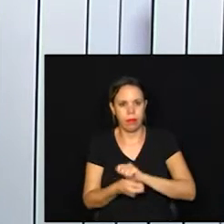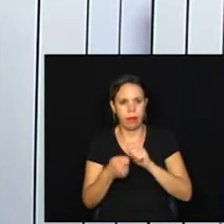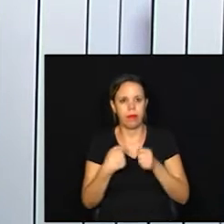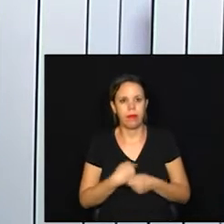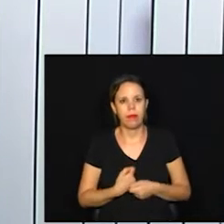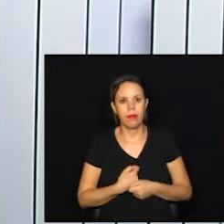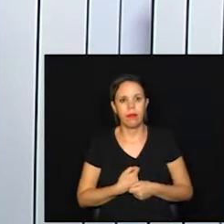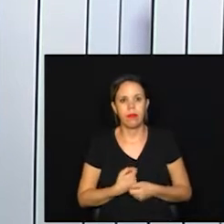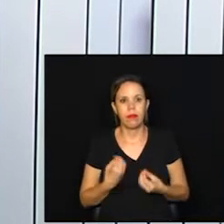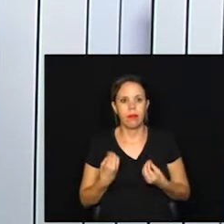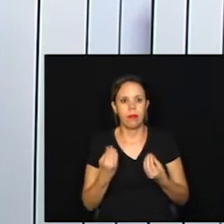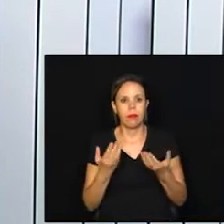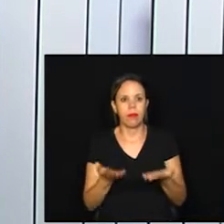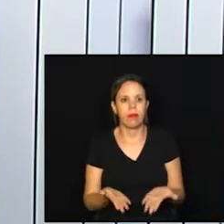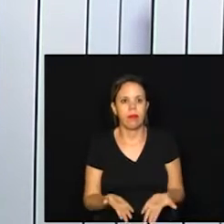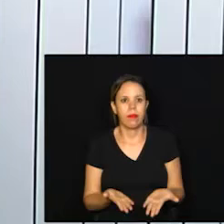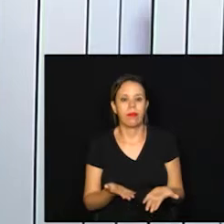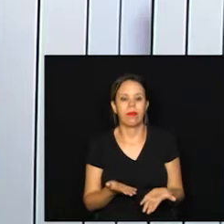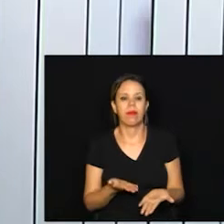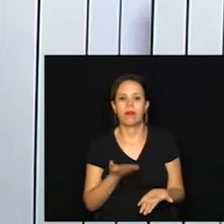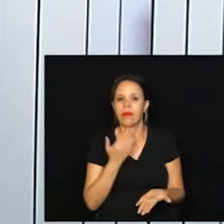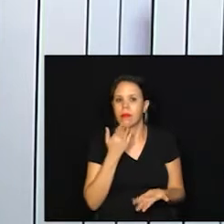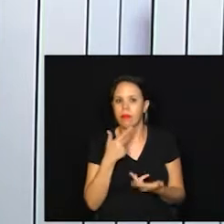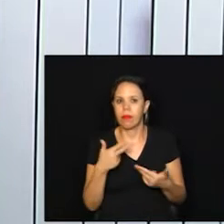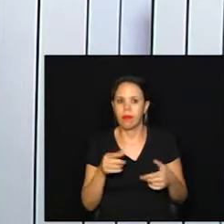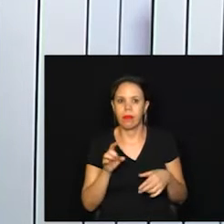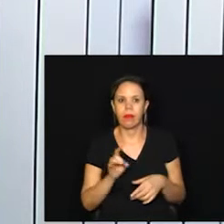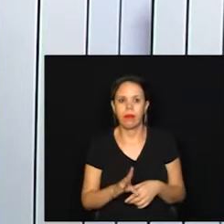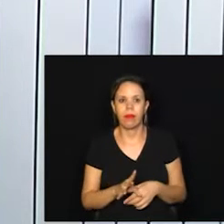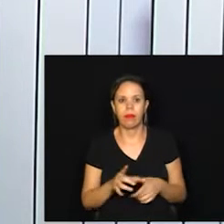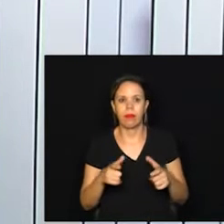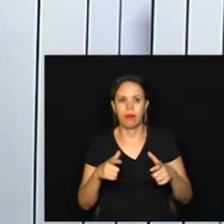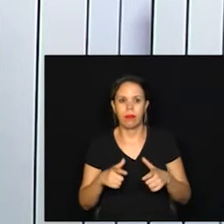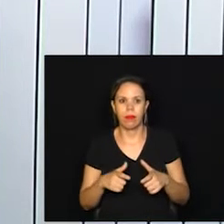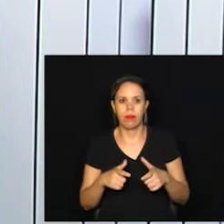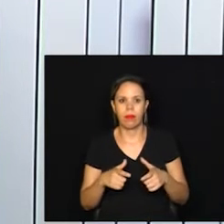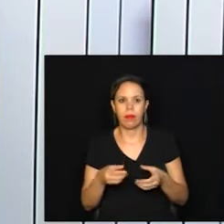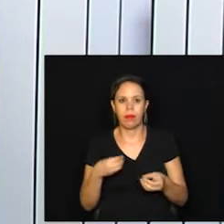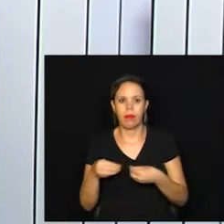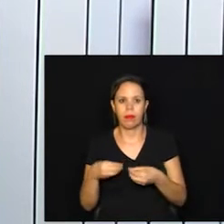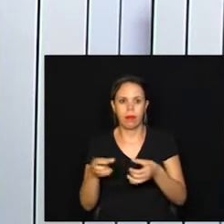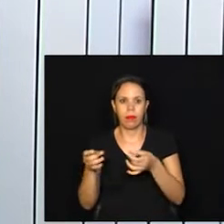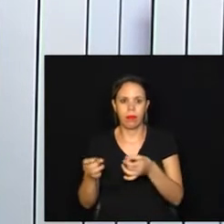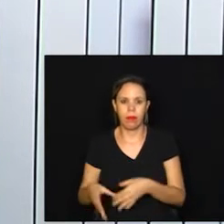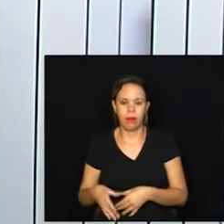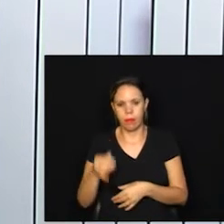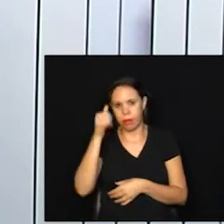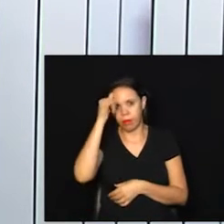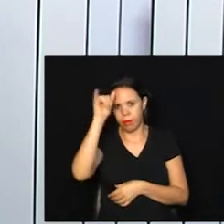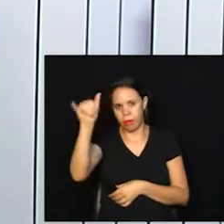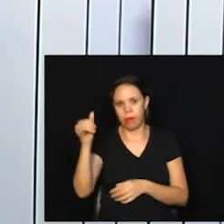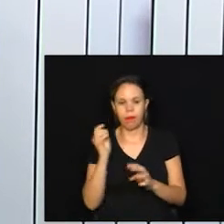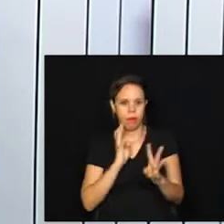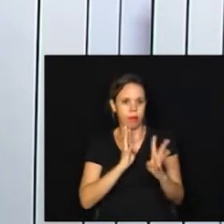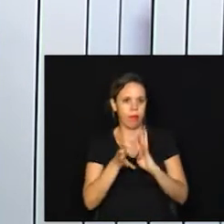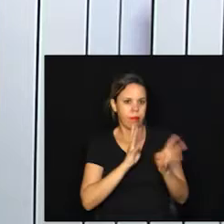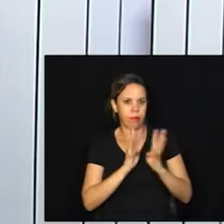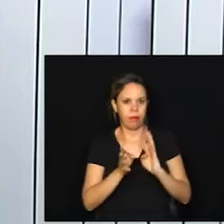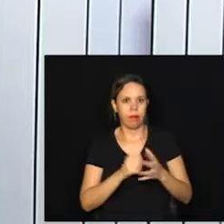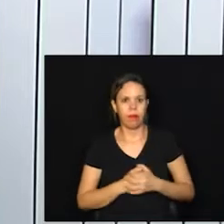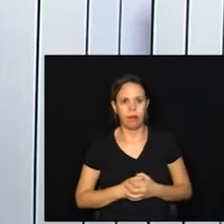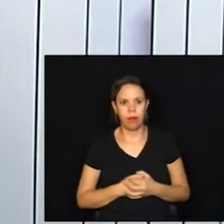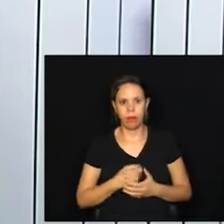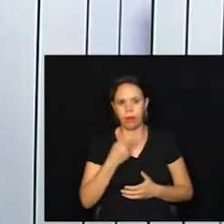passou a entregar as refeições apenas em embalagens descartáveis, para evitar aglomerações. Então,